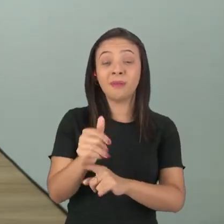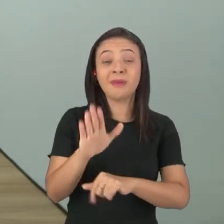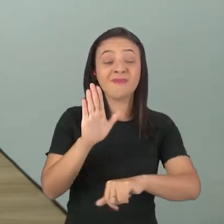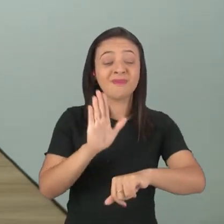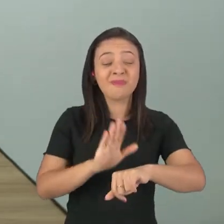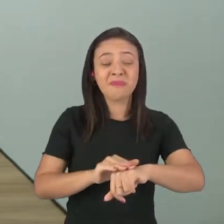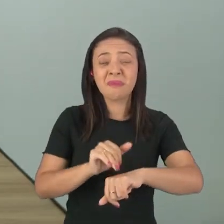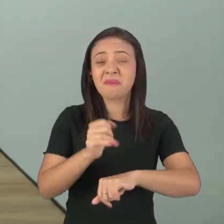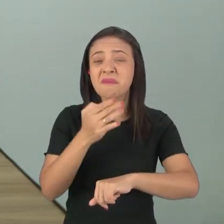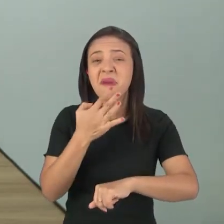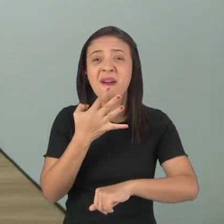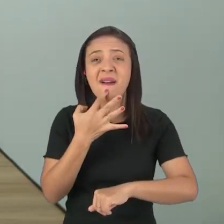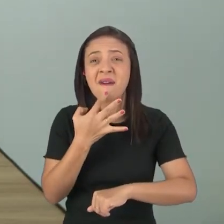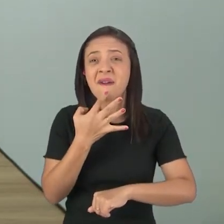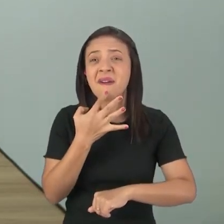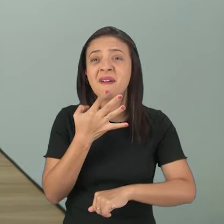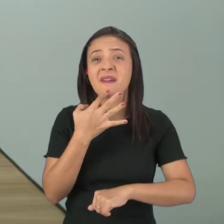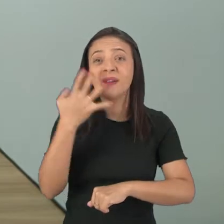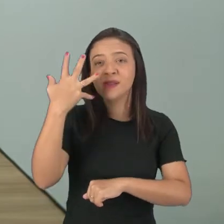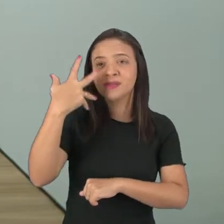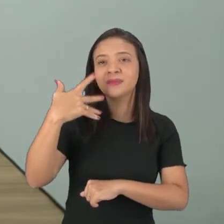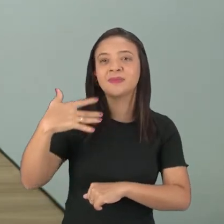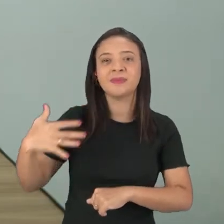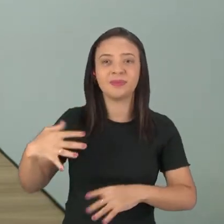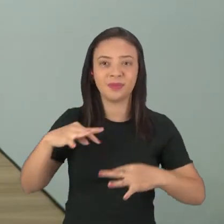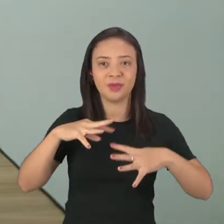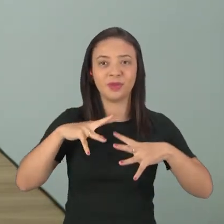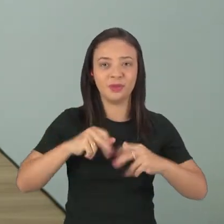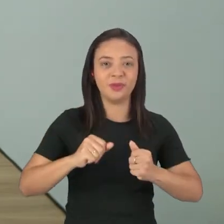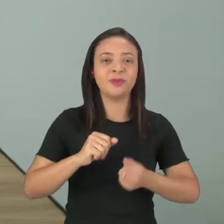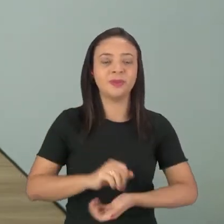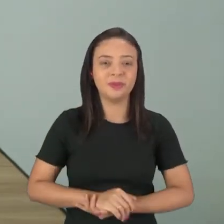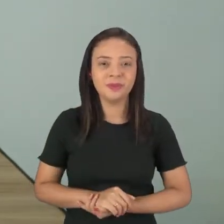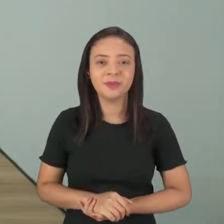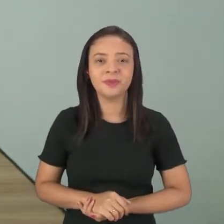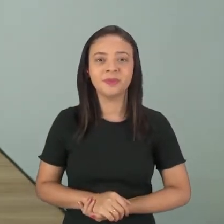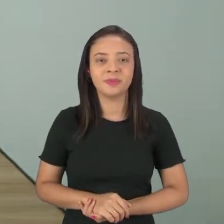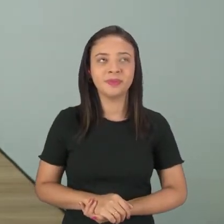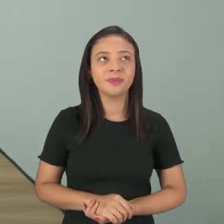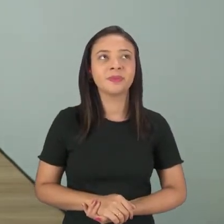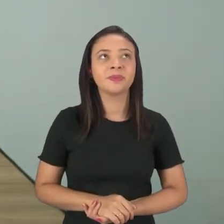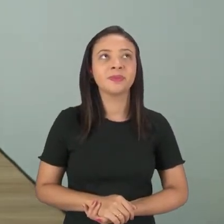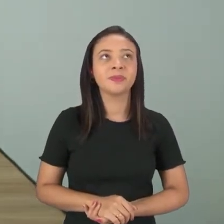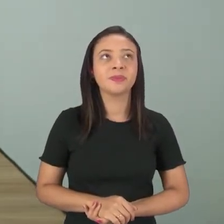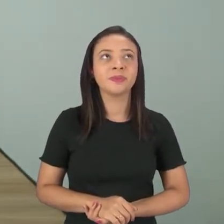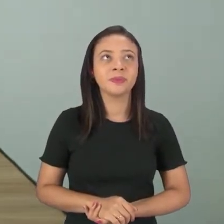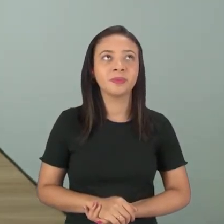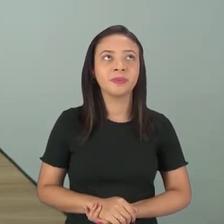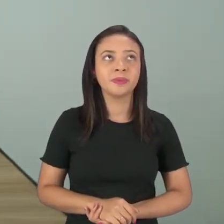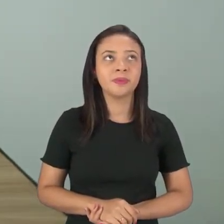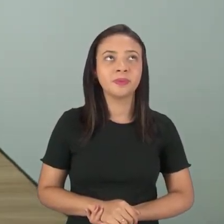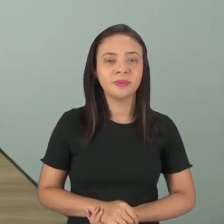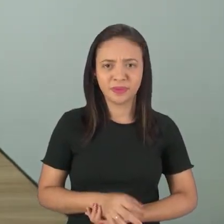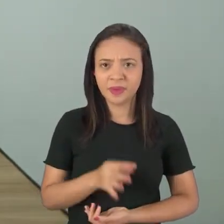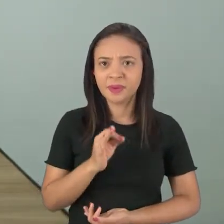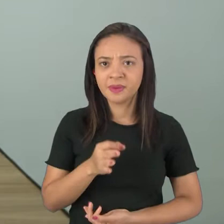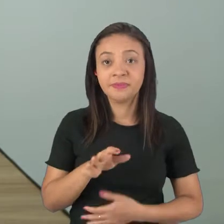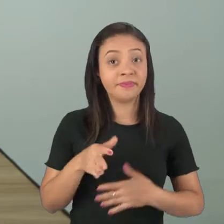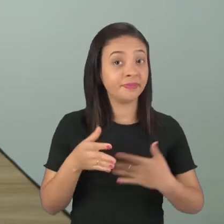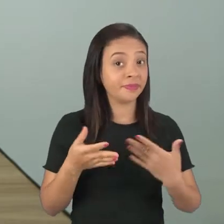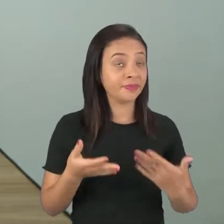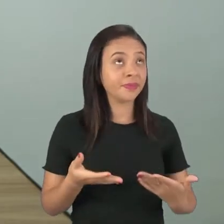mais conhecida a fábula infantil mais conhecida por todos os alunos É verdade